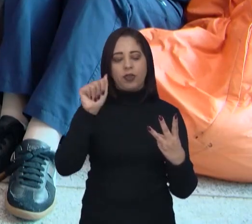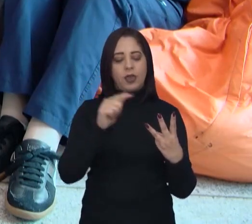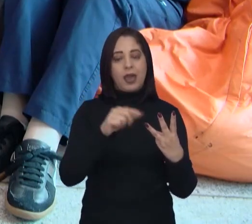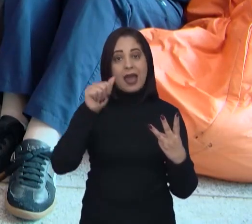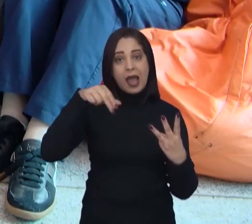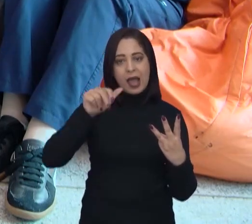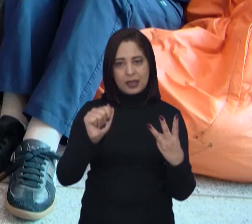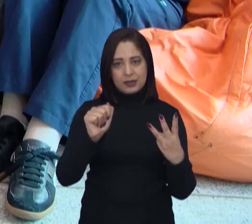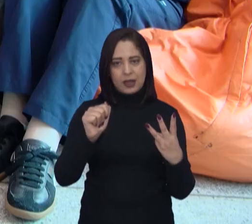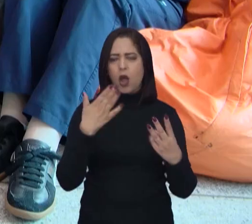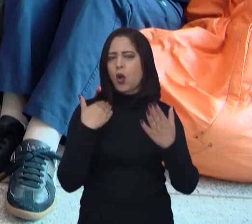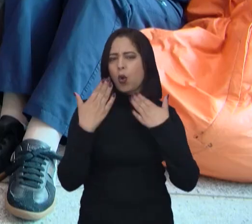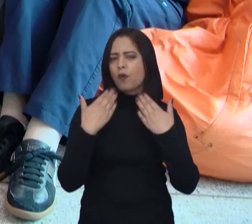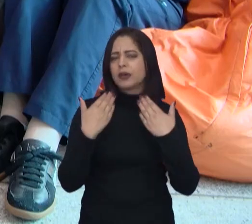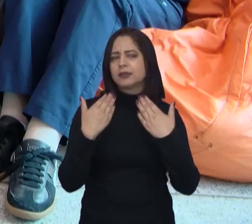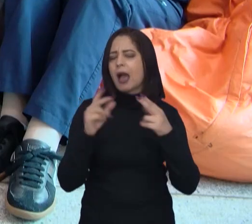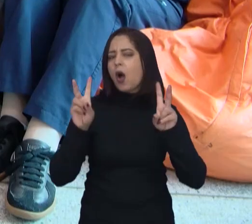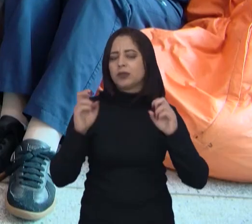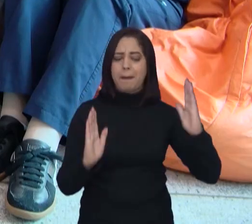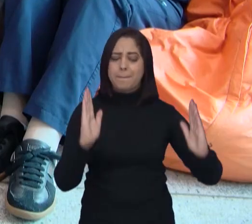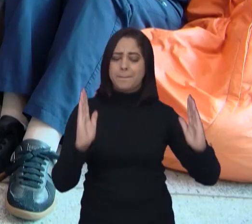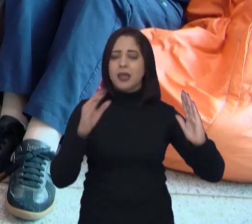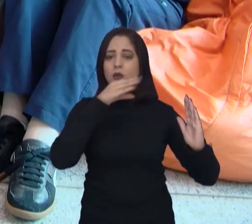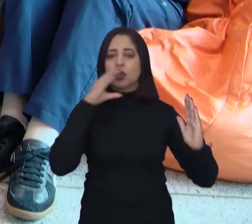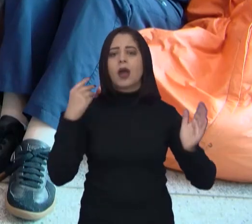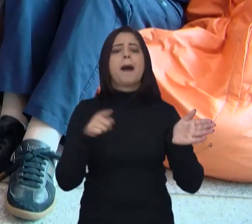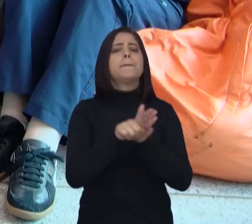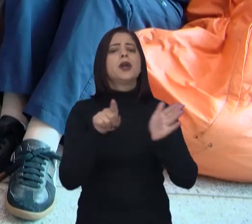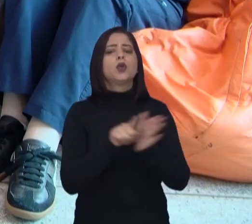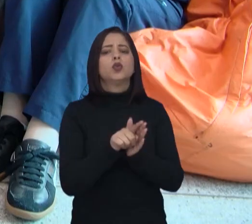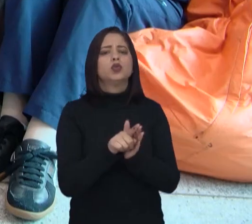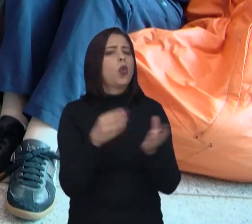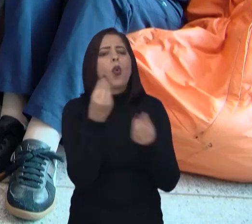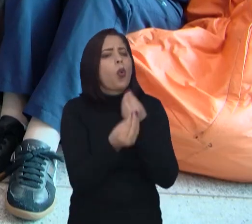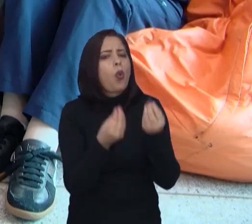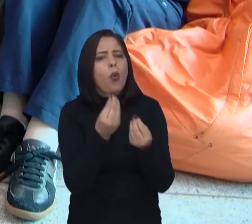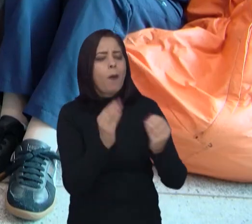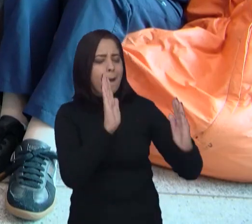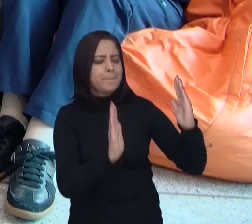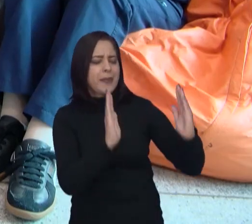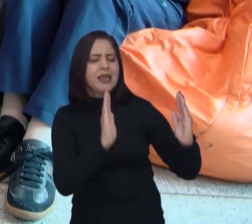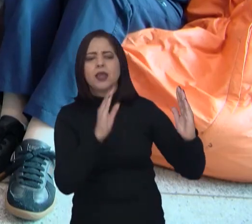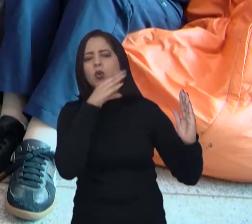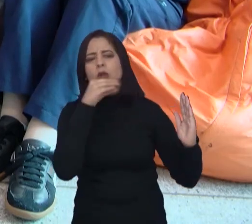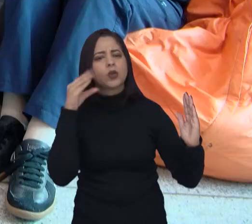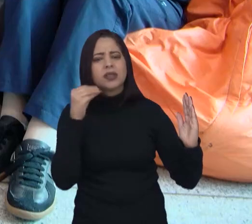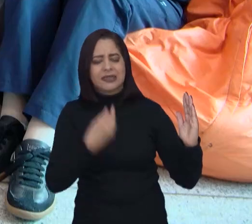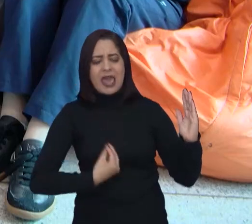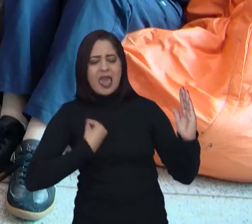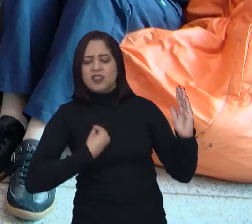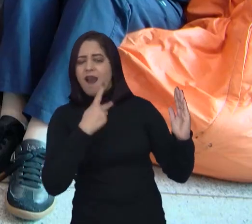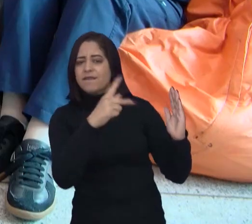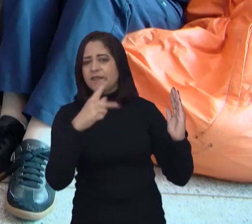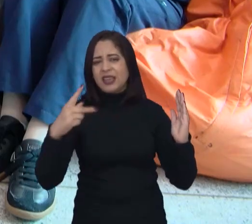pouquinho sobre essa fase, né? Então, meninas, eu já vou começar perguntando pra vocês como é que é essa fase, né, de adolescência e também